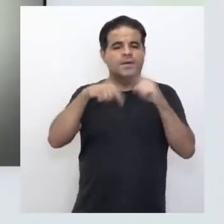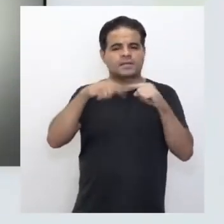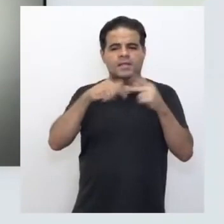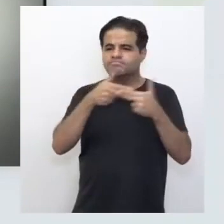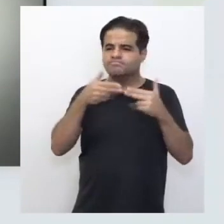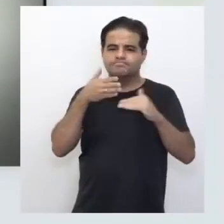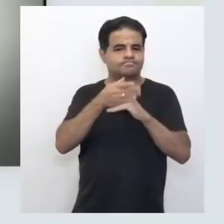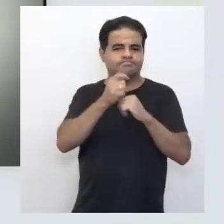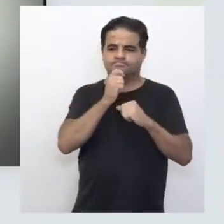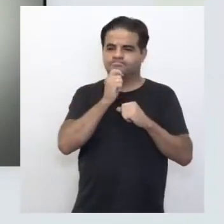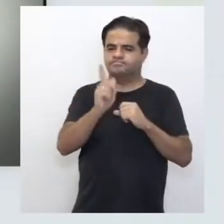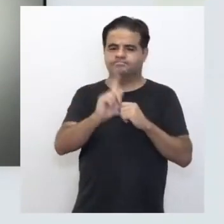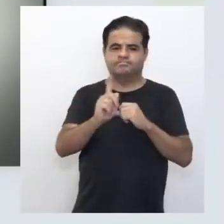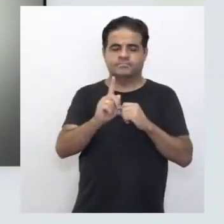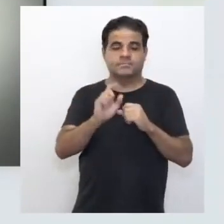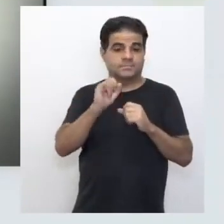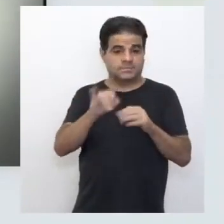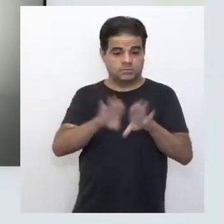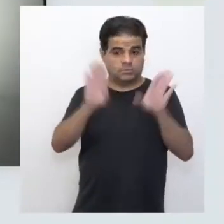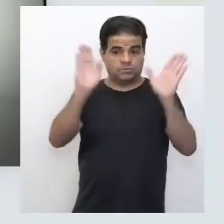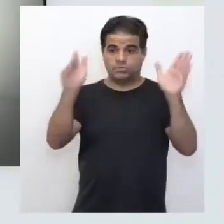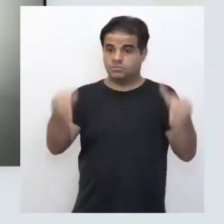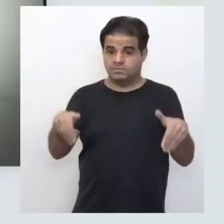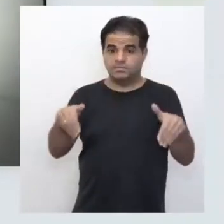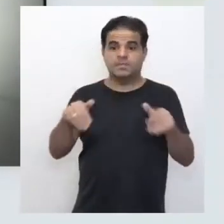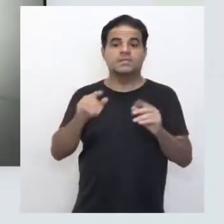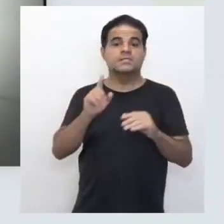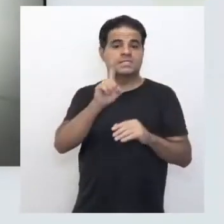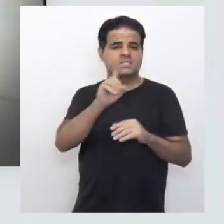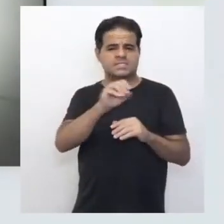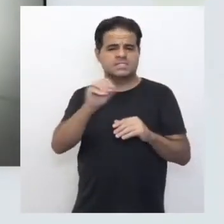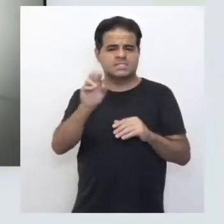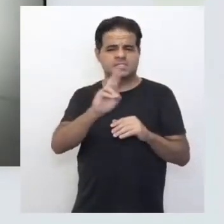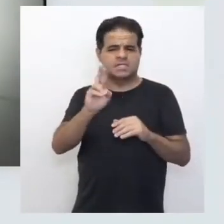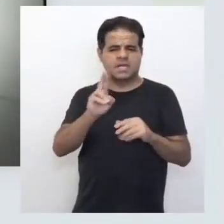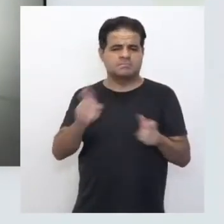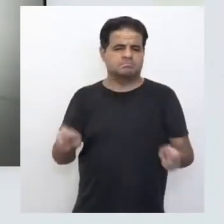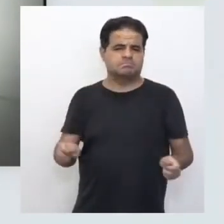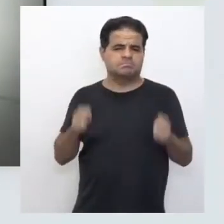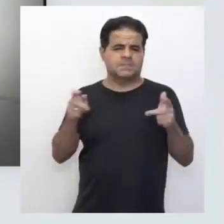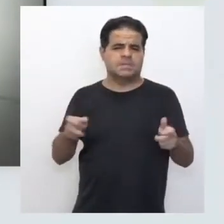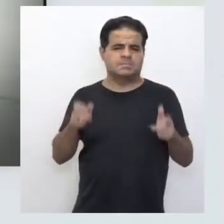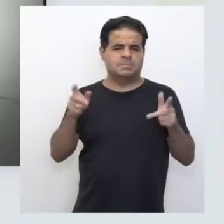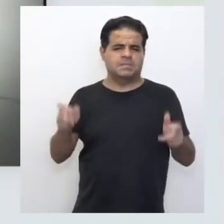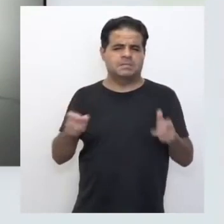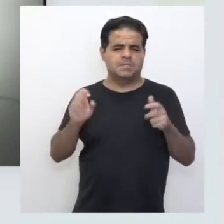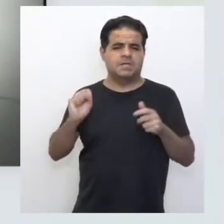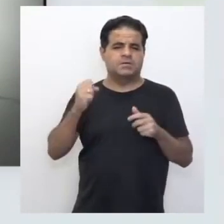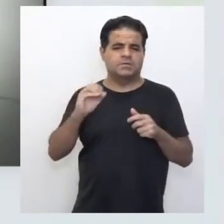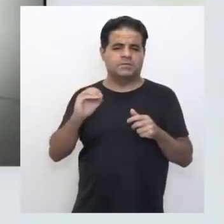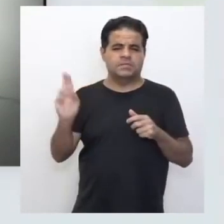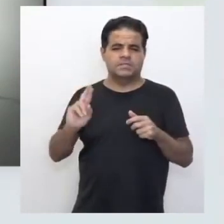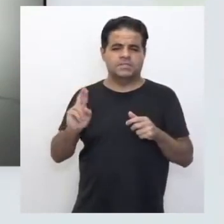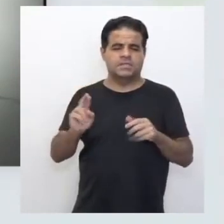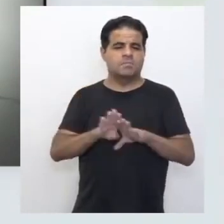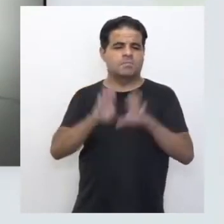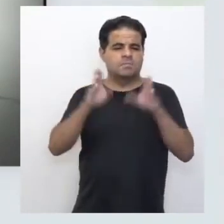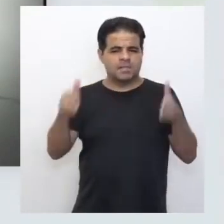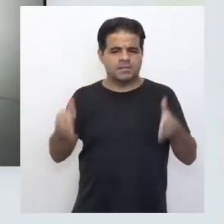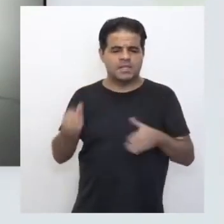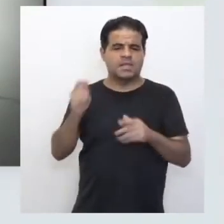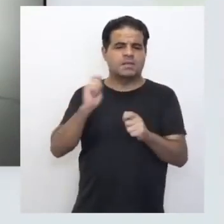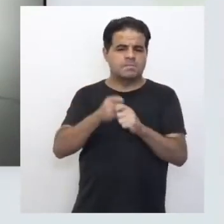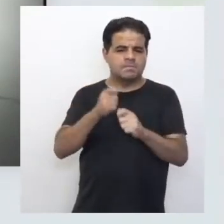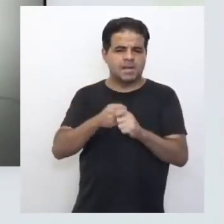é incluída. Se uma mesa custa, por exemplo, R$100 e foram gastos na sua fabricação R$80 com madeira, pregos